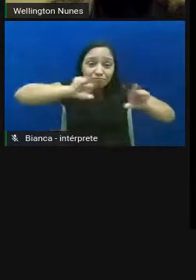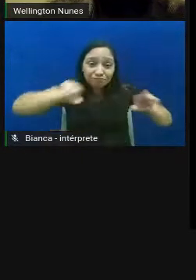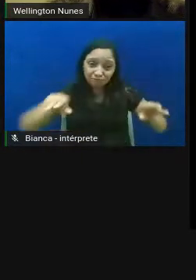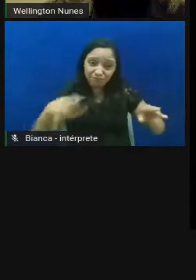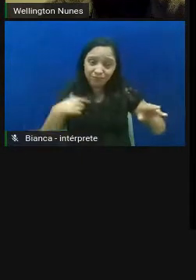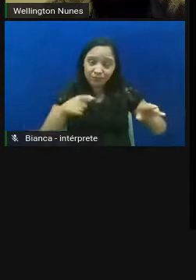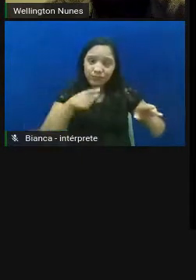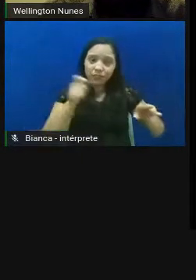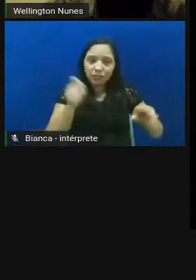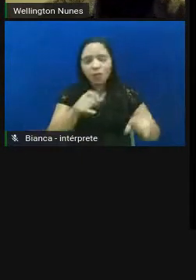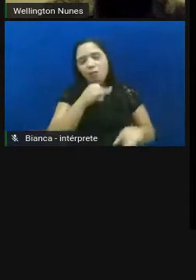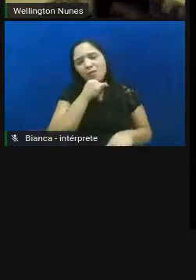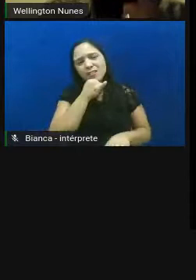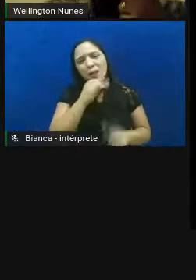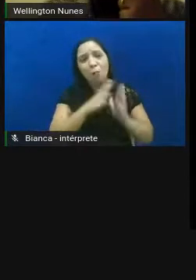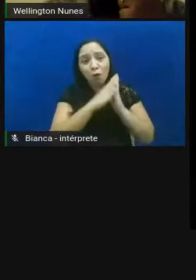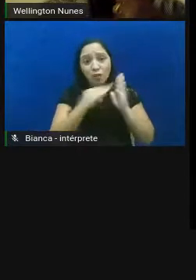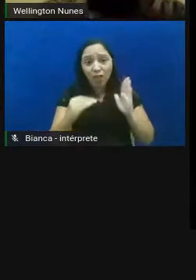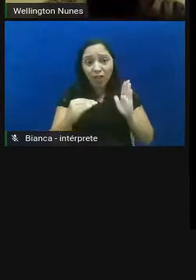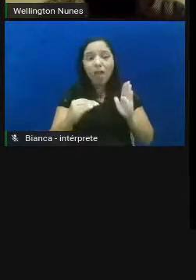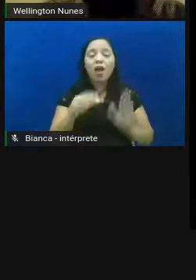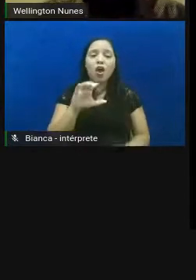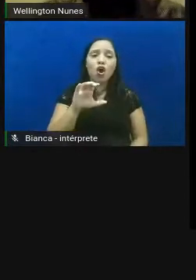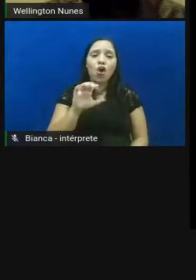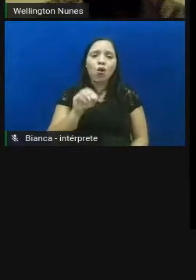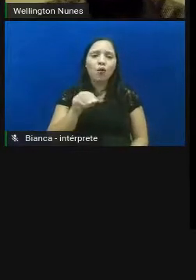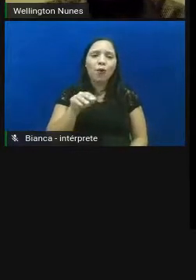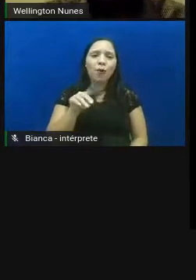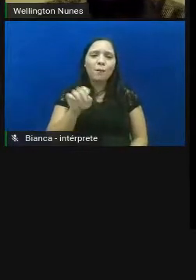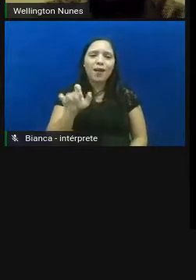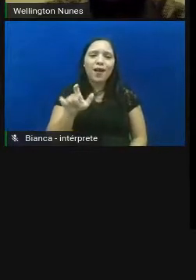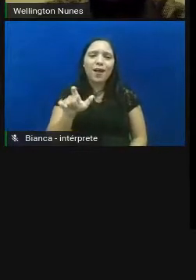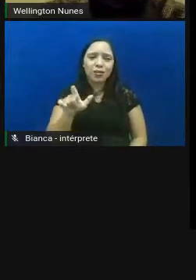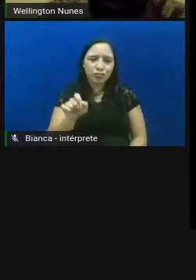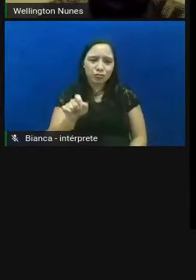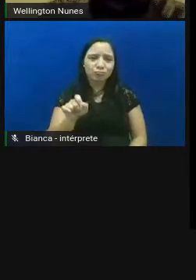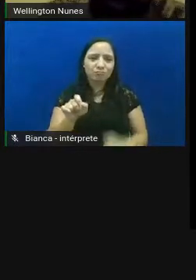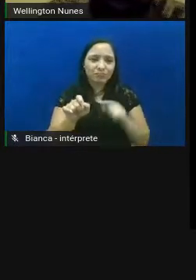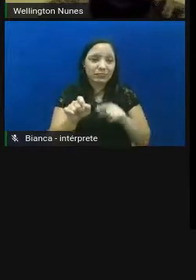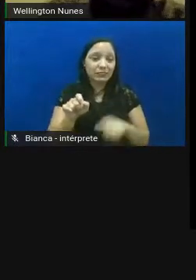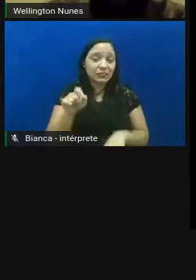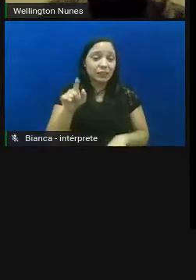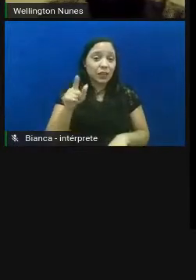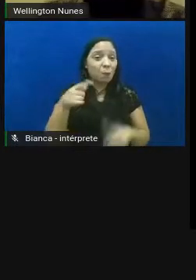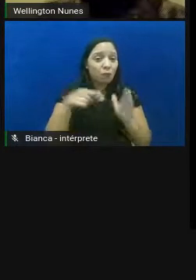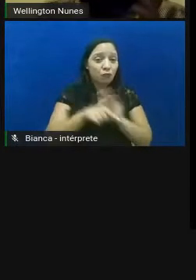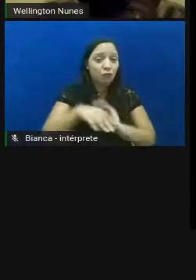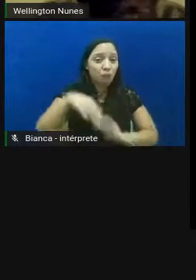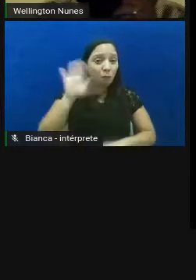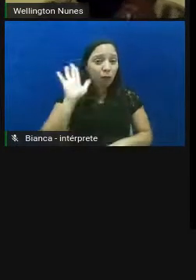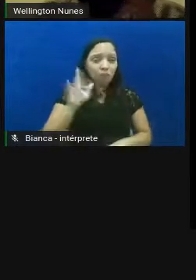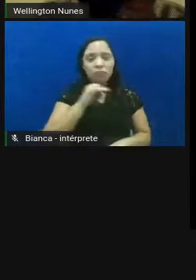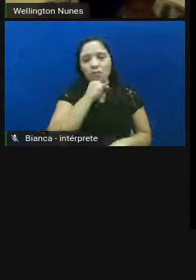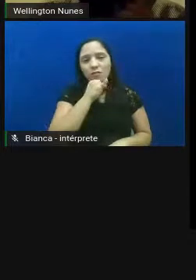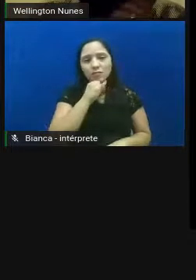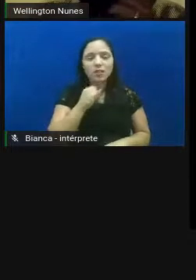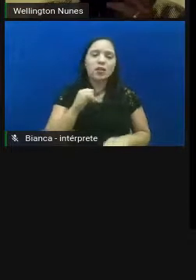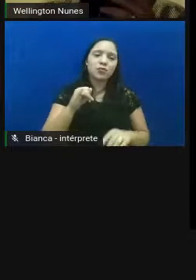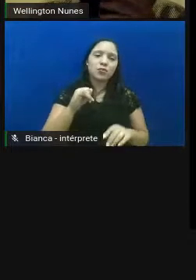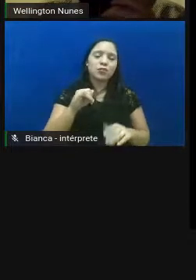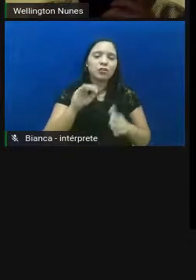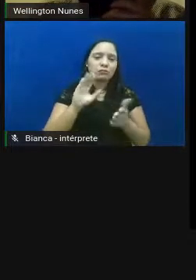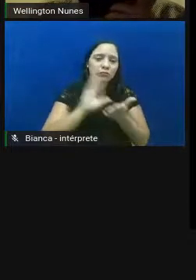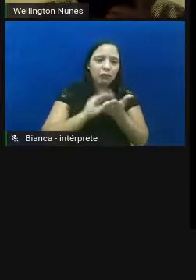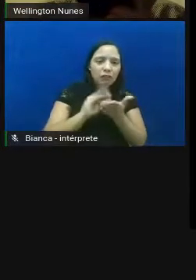complexos, né, que é a modelagem. Você pode trabalhar aí com dados meteorológicos, trabalhar com dados